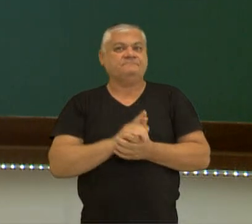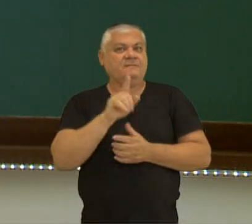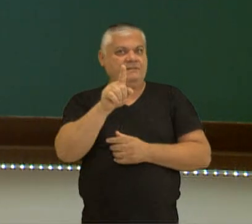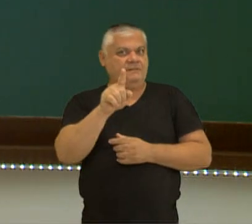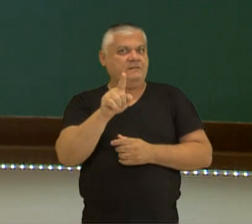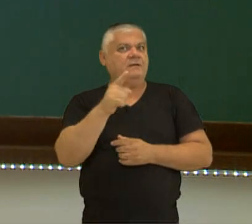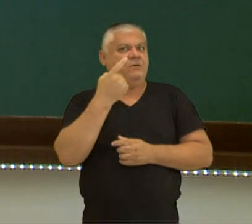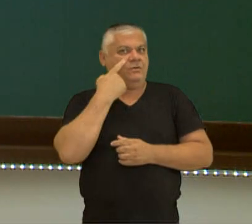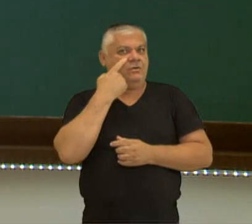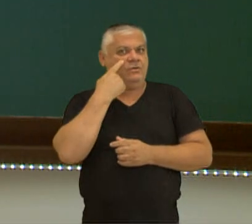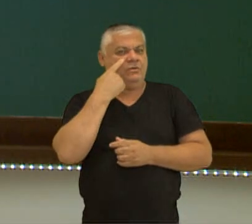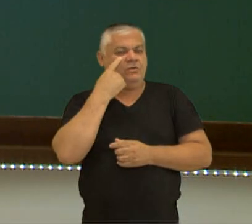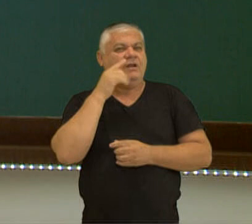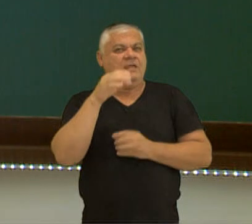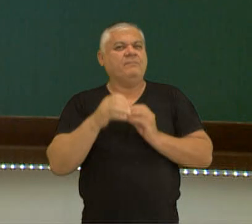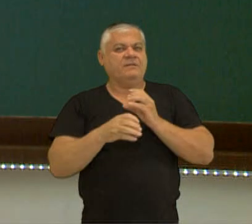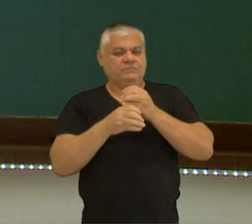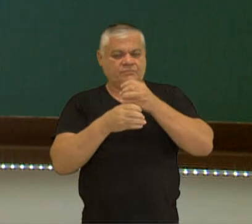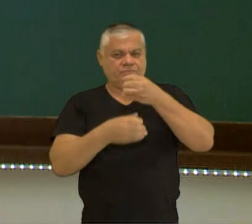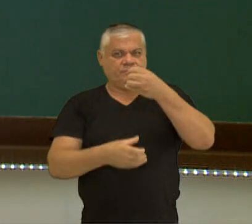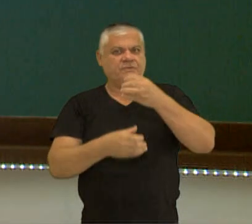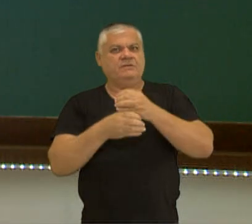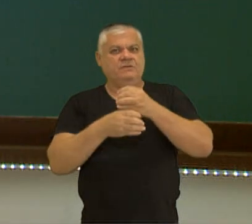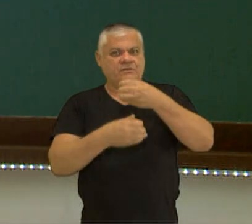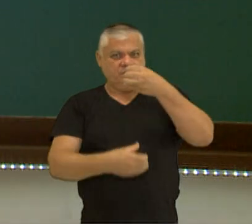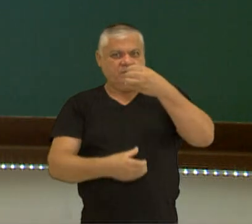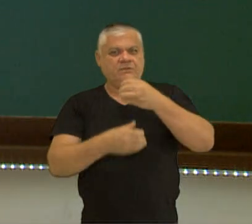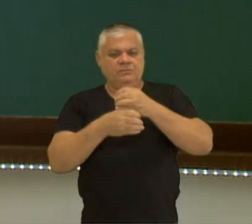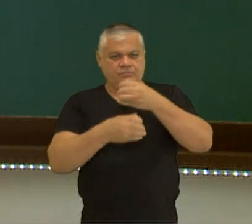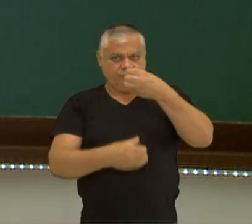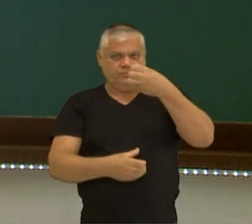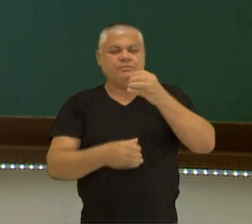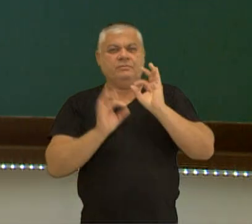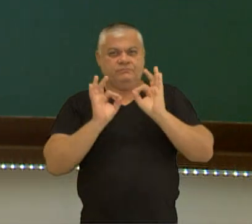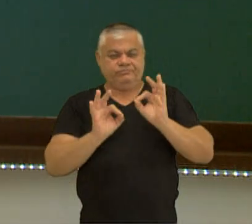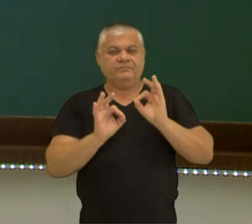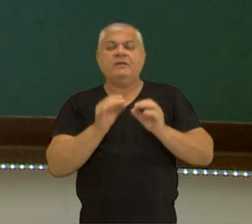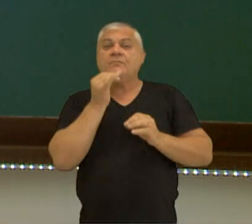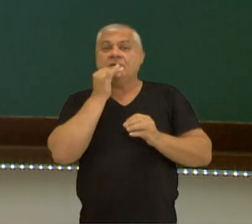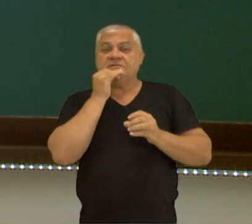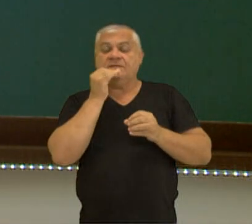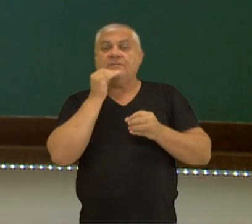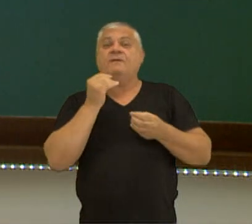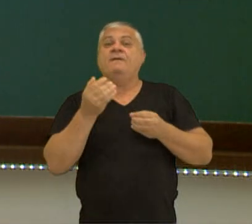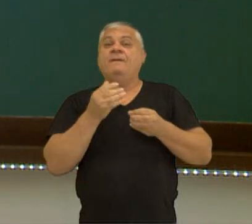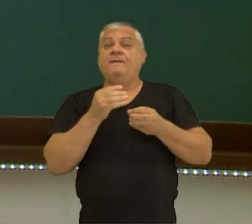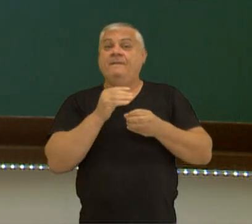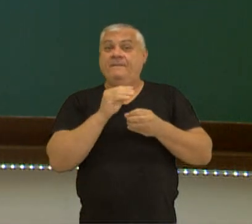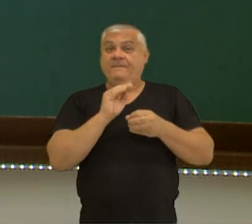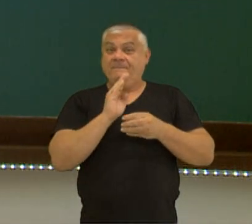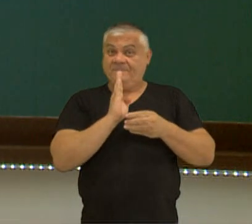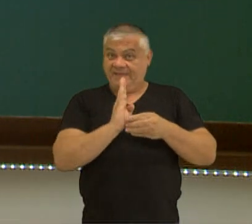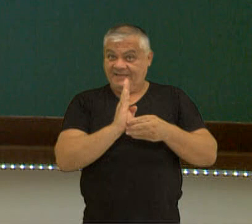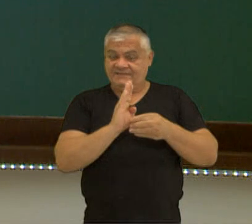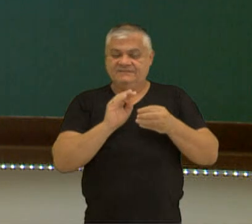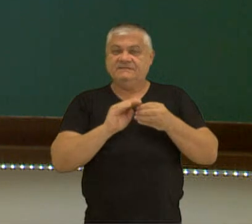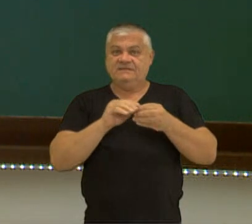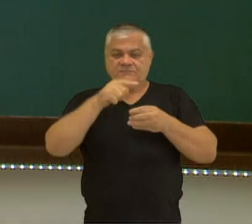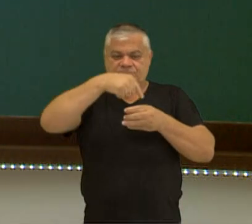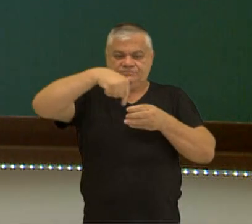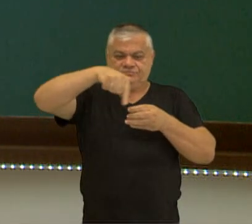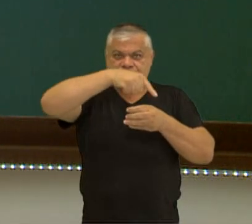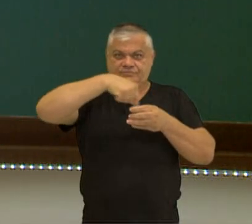nós falamos da questão do cilindro equilátero, né? Que a base, que é o diâmetro